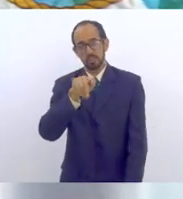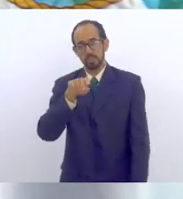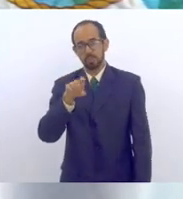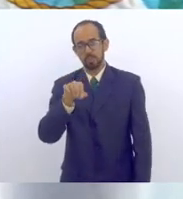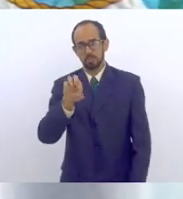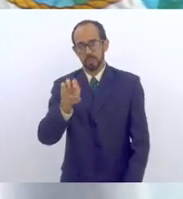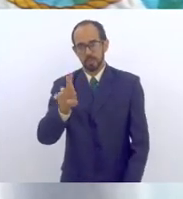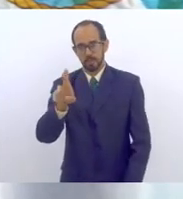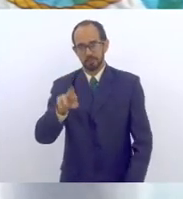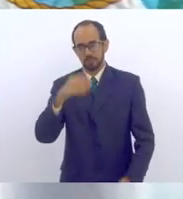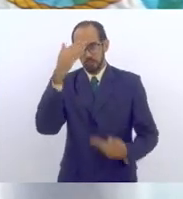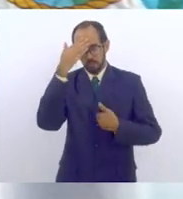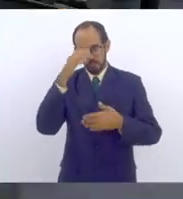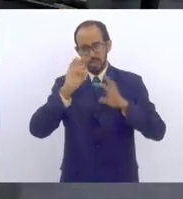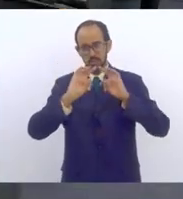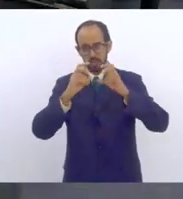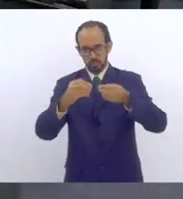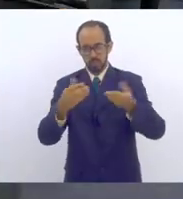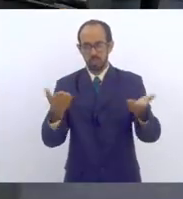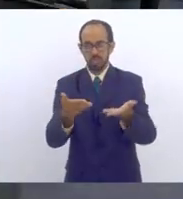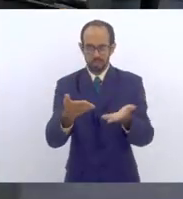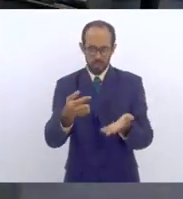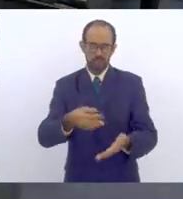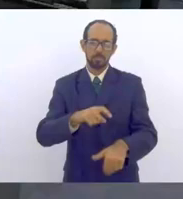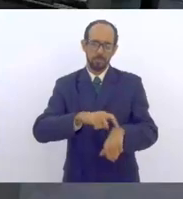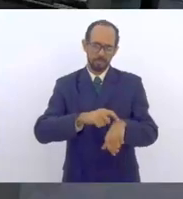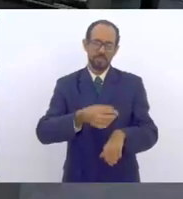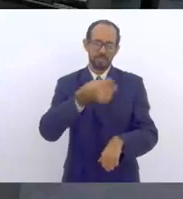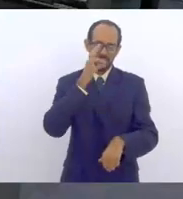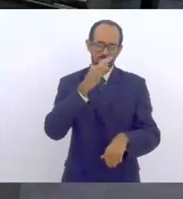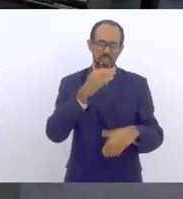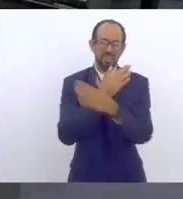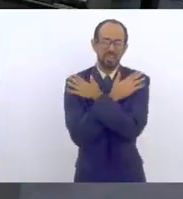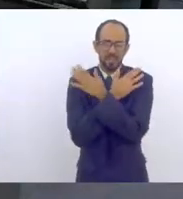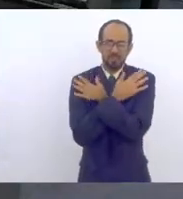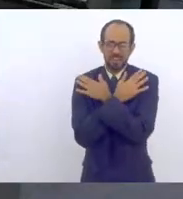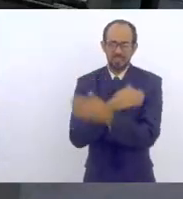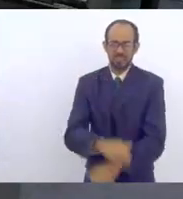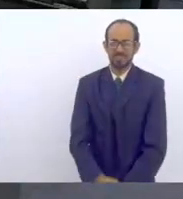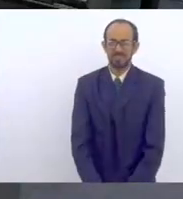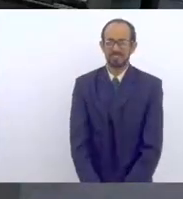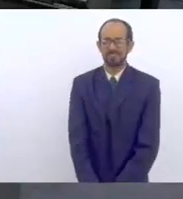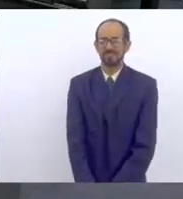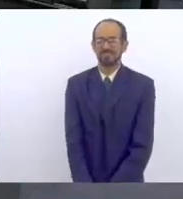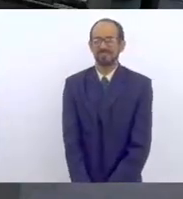a todas Agora sim o coffee break é de fora é isso pronto abraço obrigado